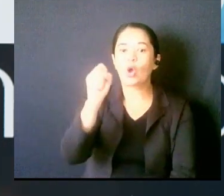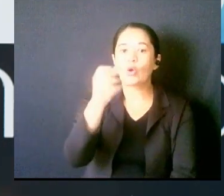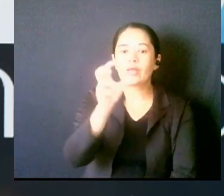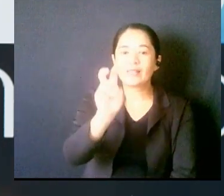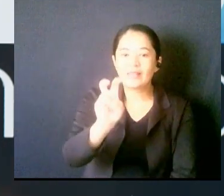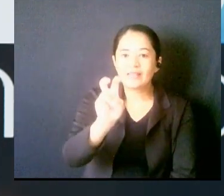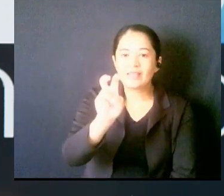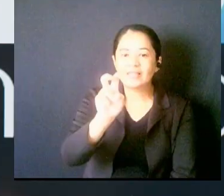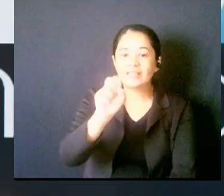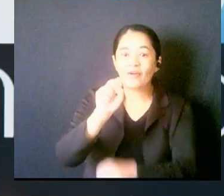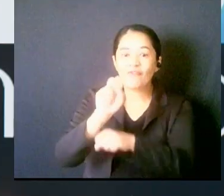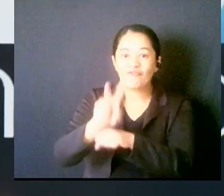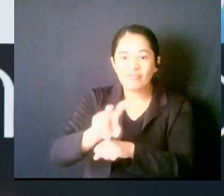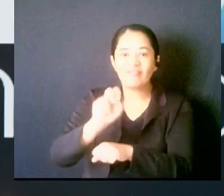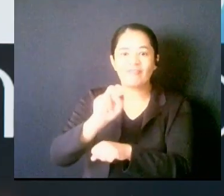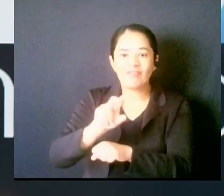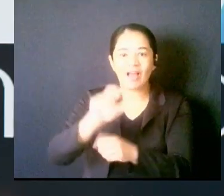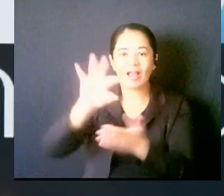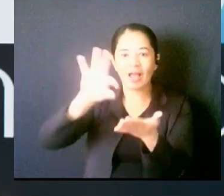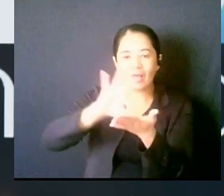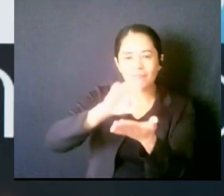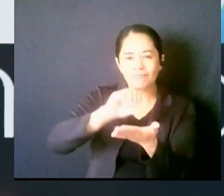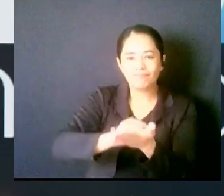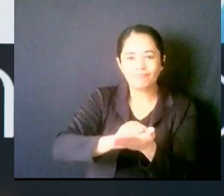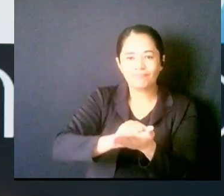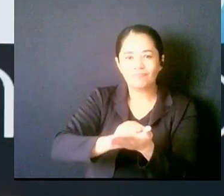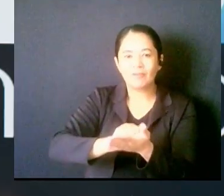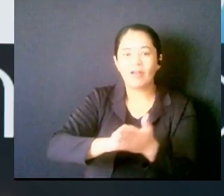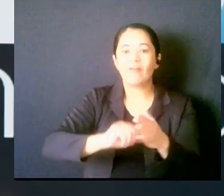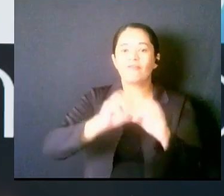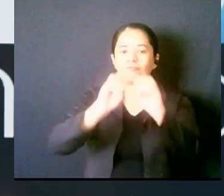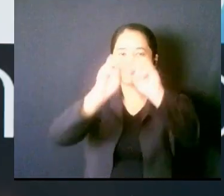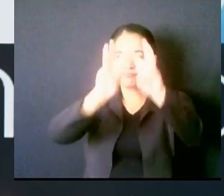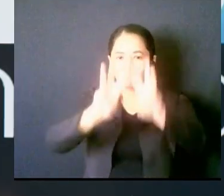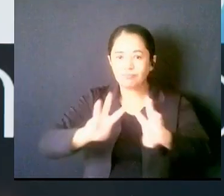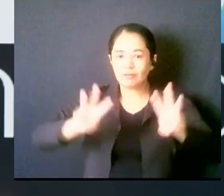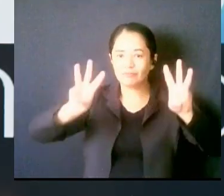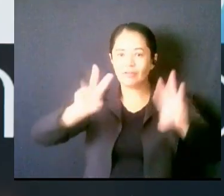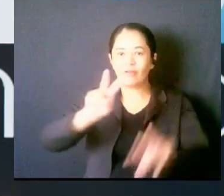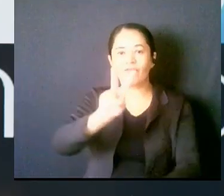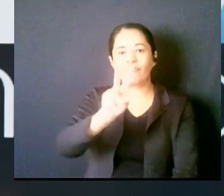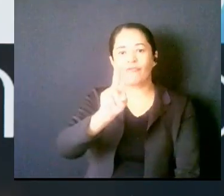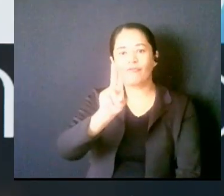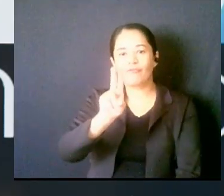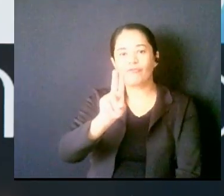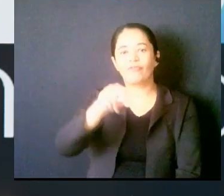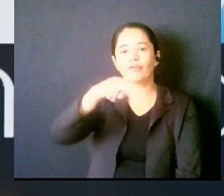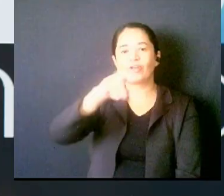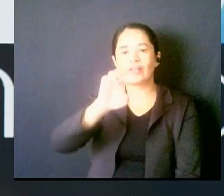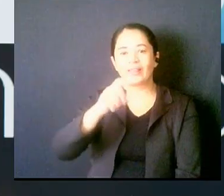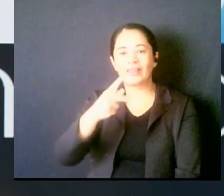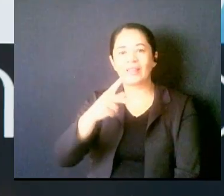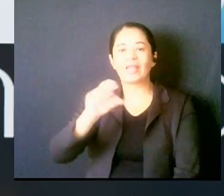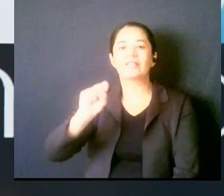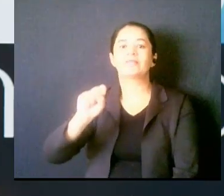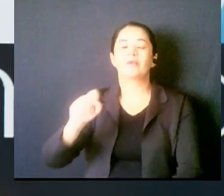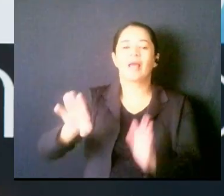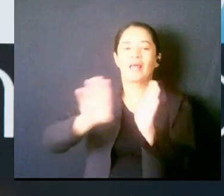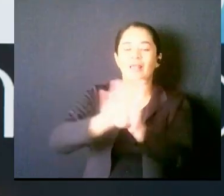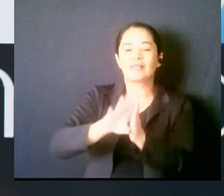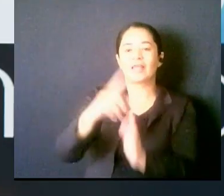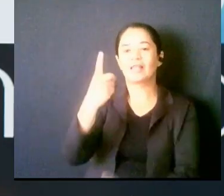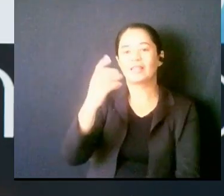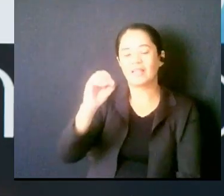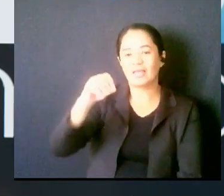Os cadastros devem ser feitos no portal da VUNESP até o dia 10 de março. Para os cargos de nível médio, a taxa de